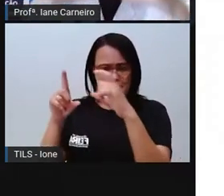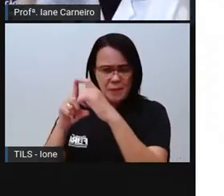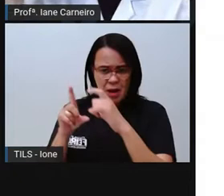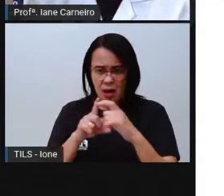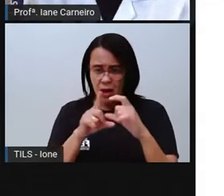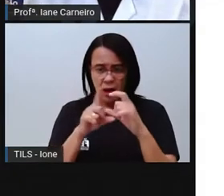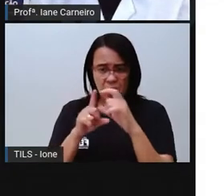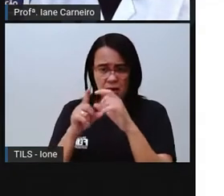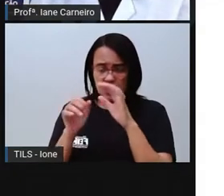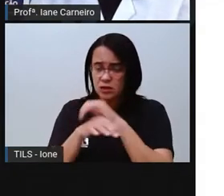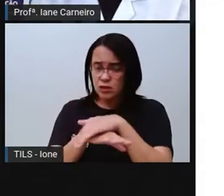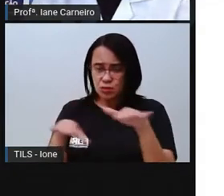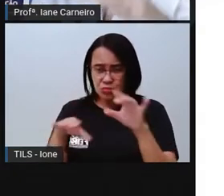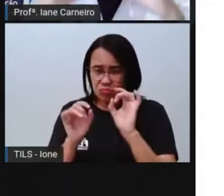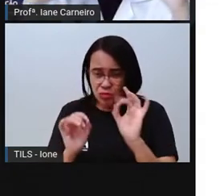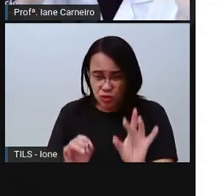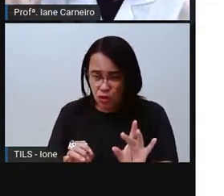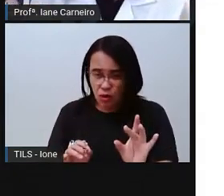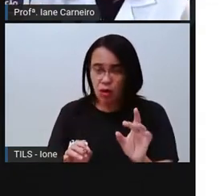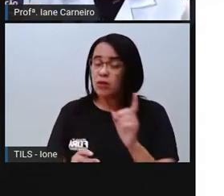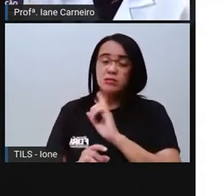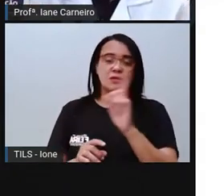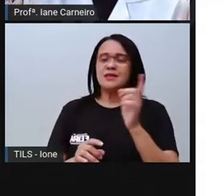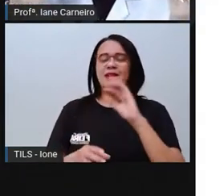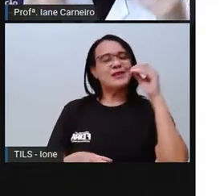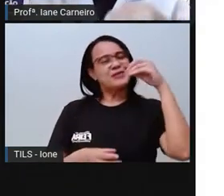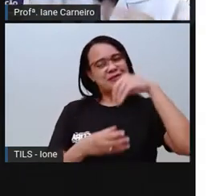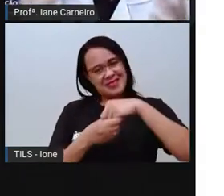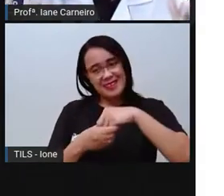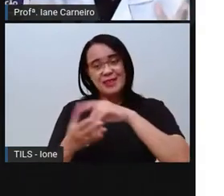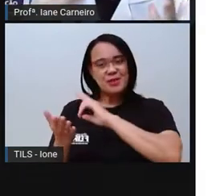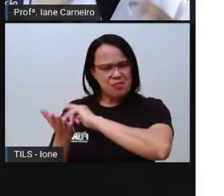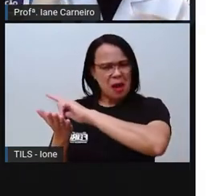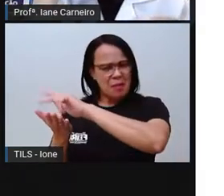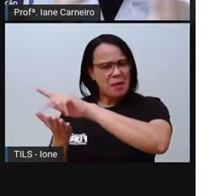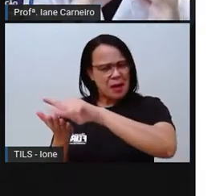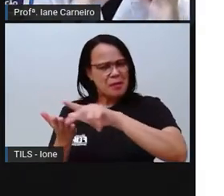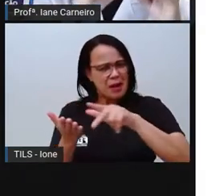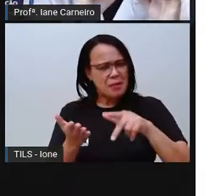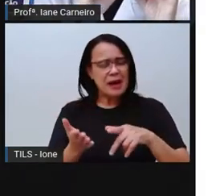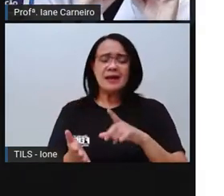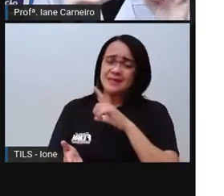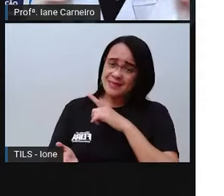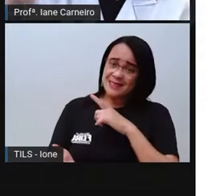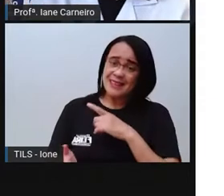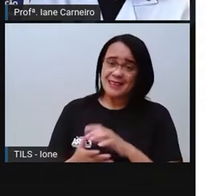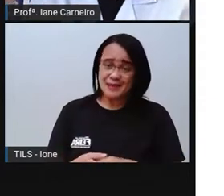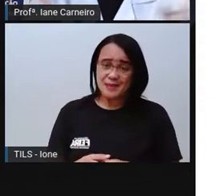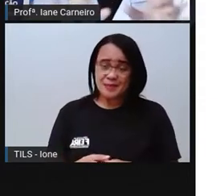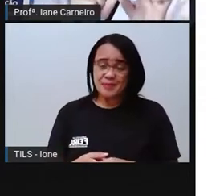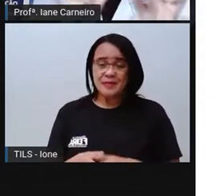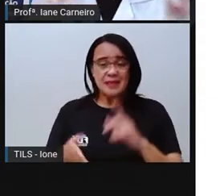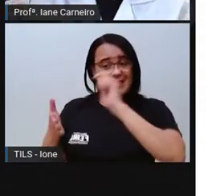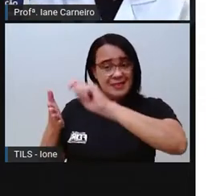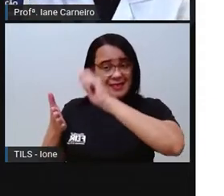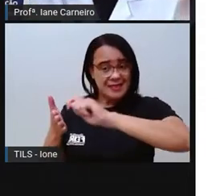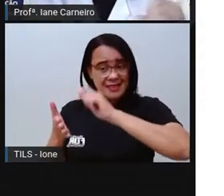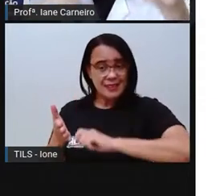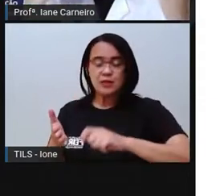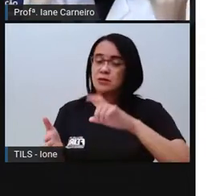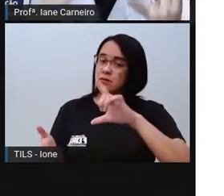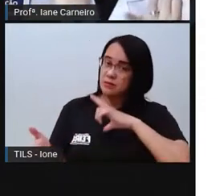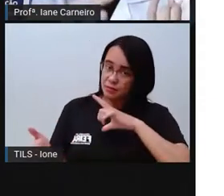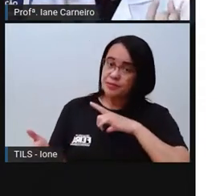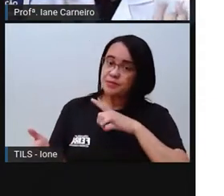né? Texto envolve diversas questões. Então, o texto envolve o texto escrito, né? A parte